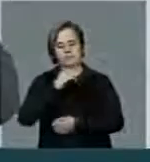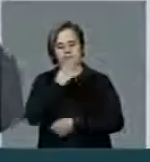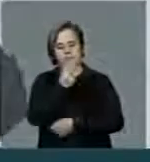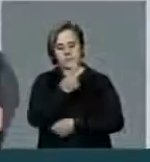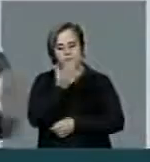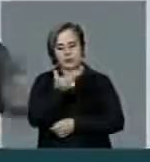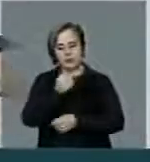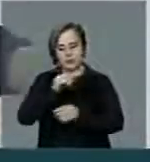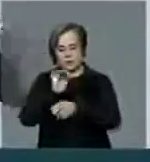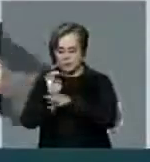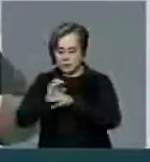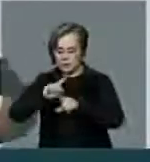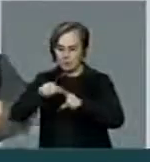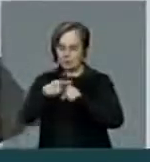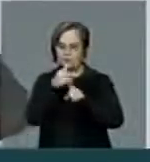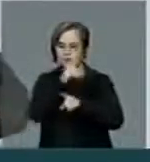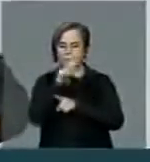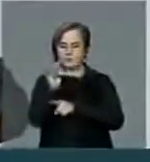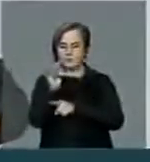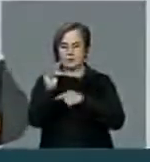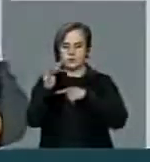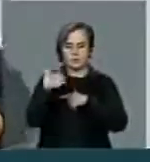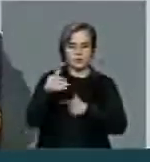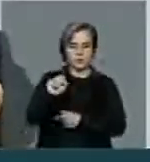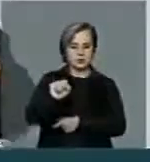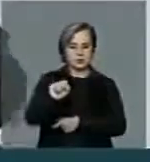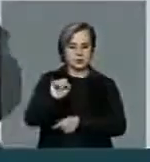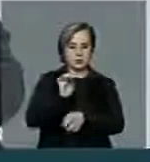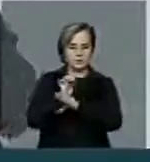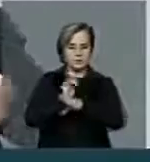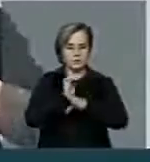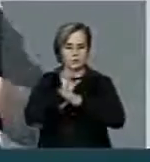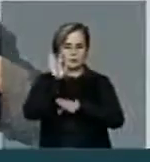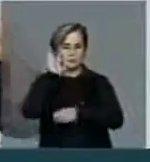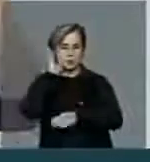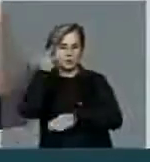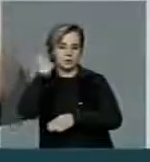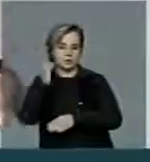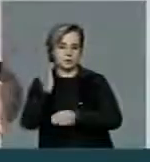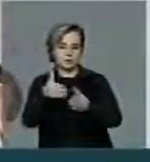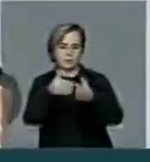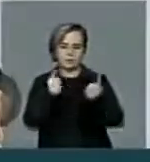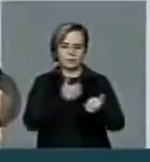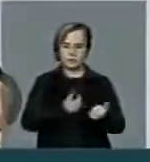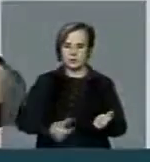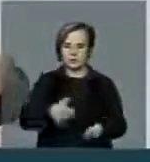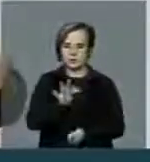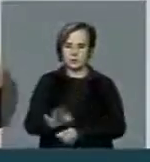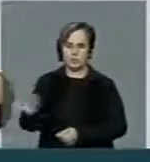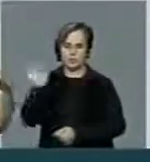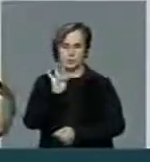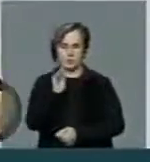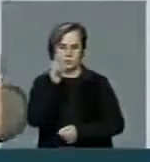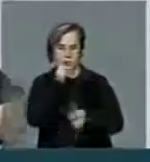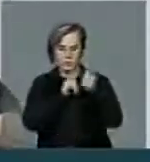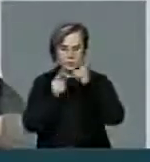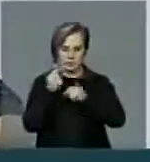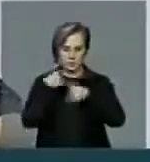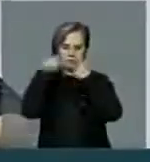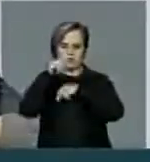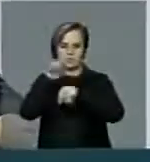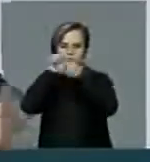estados, mais do Distrito Federal, 18 estados pediram ao governo federal que nós desenvolvêssemos um sistema para